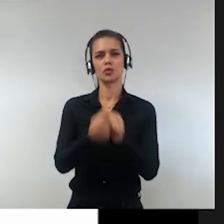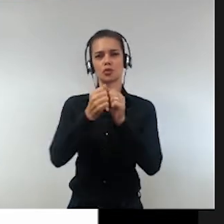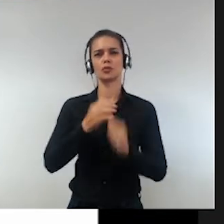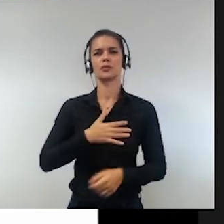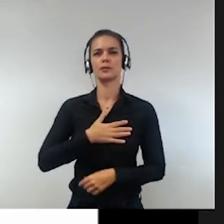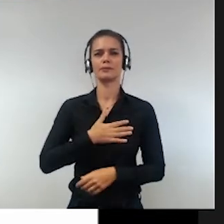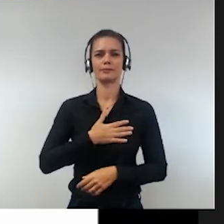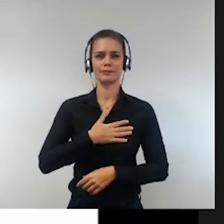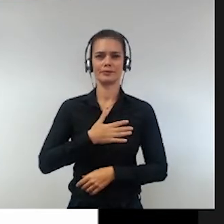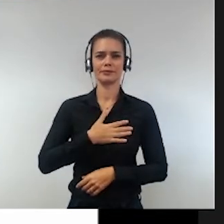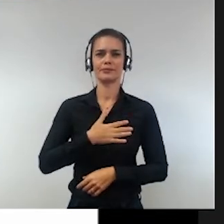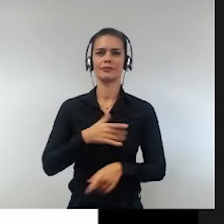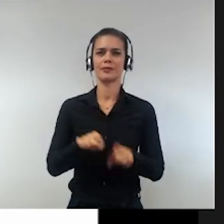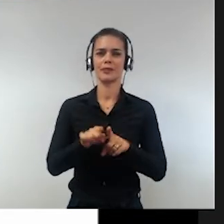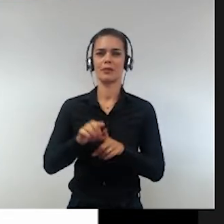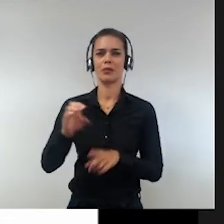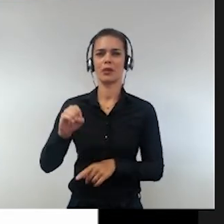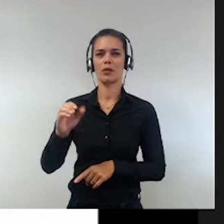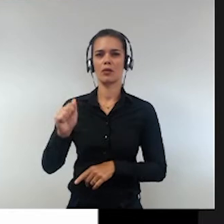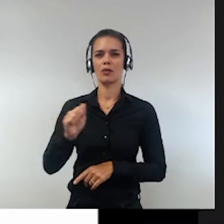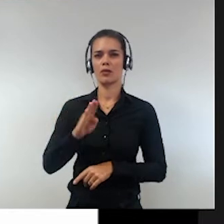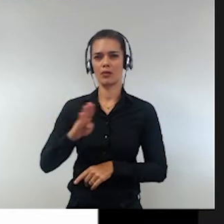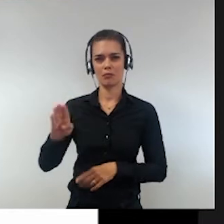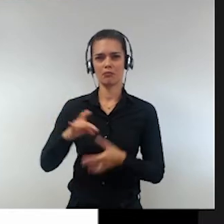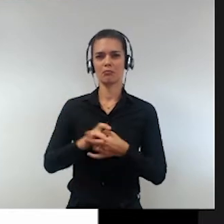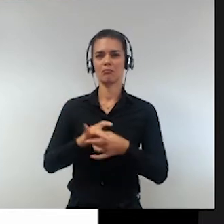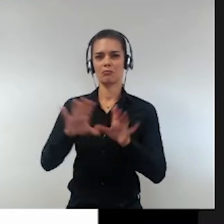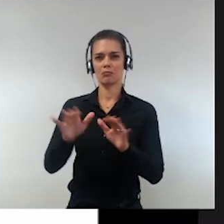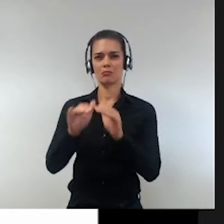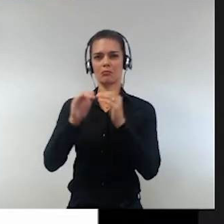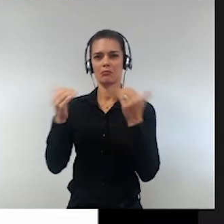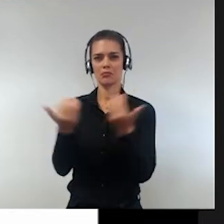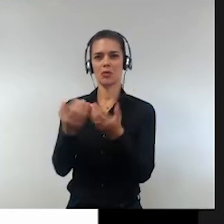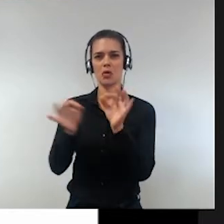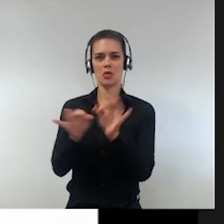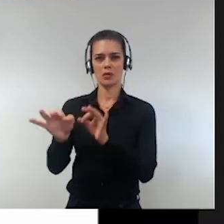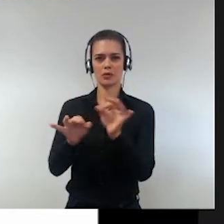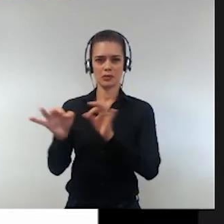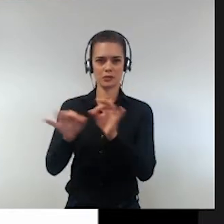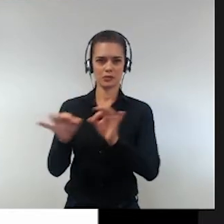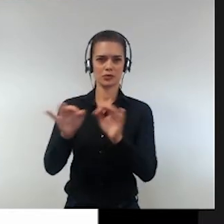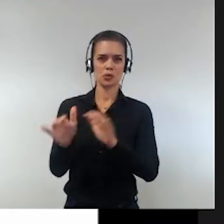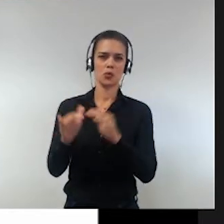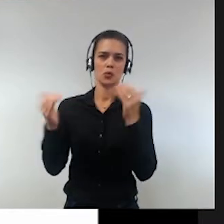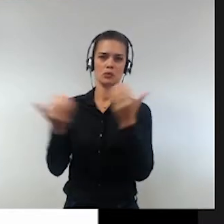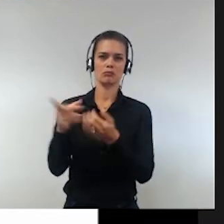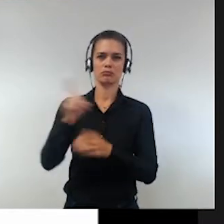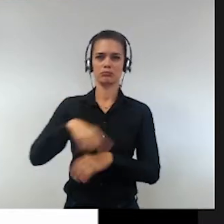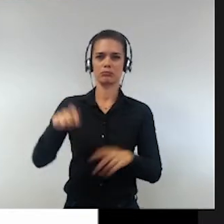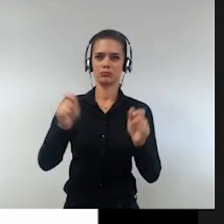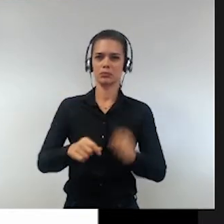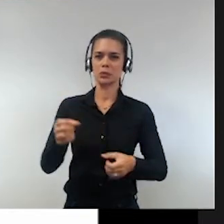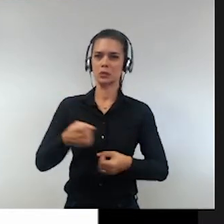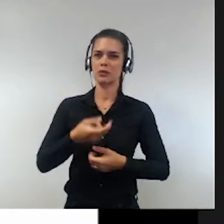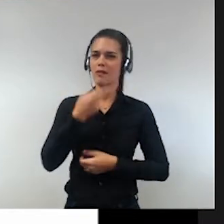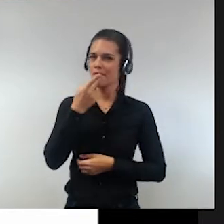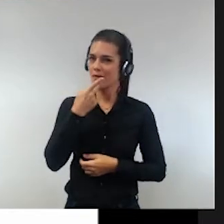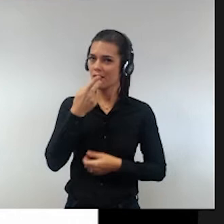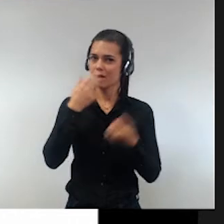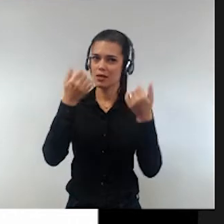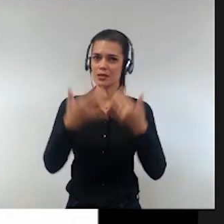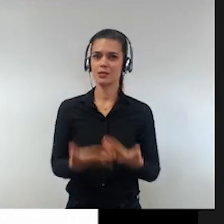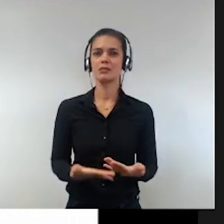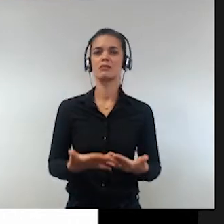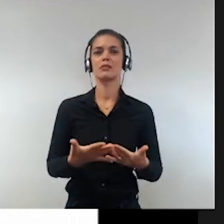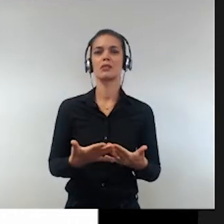nessa conversa, a OAB que proporcionou esse espaço, né, para que a gente possa falar e mostrar,